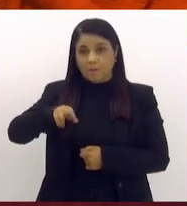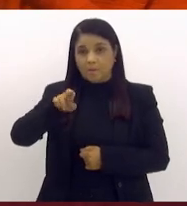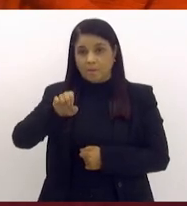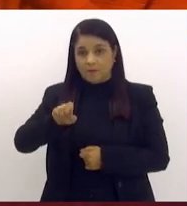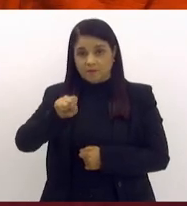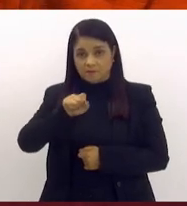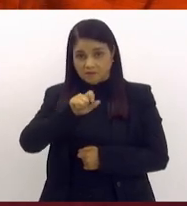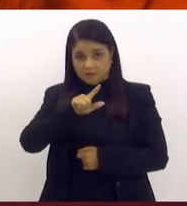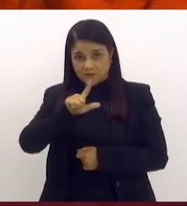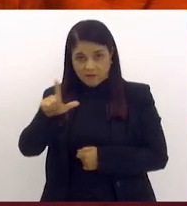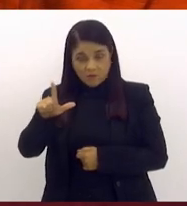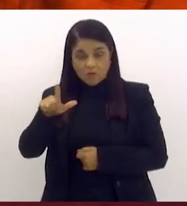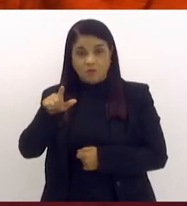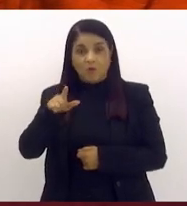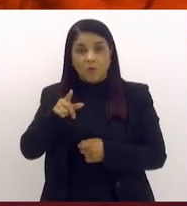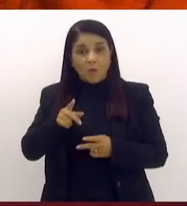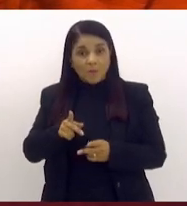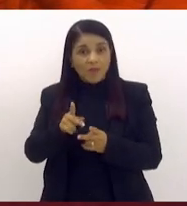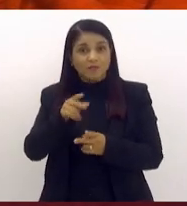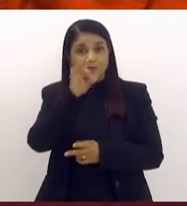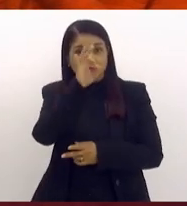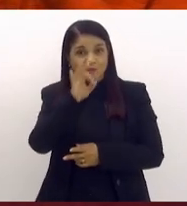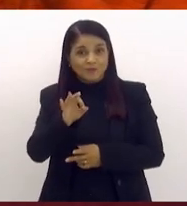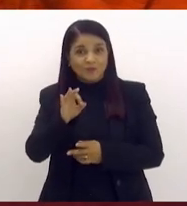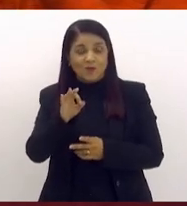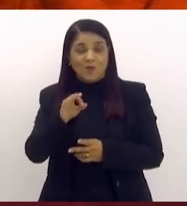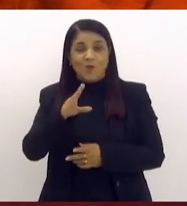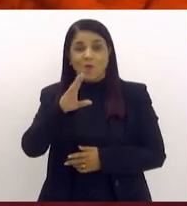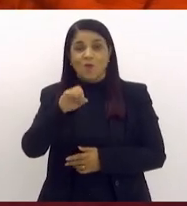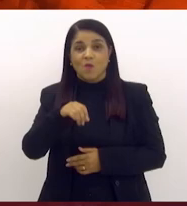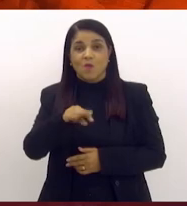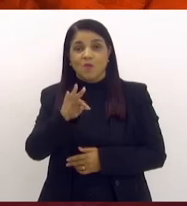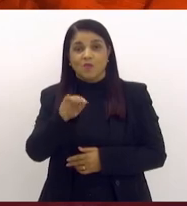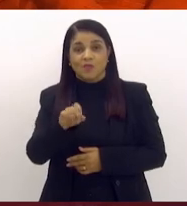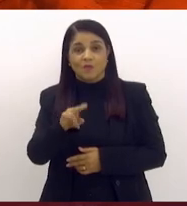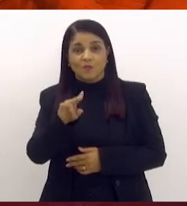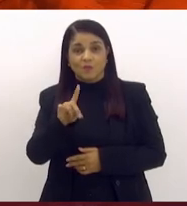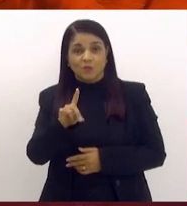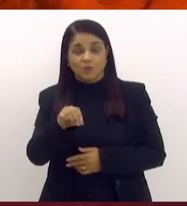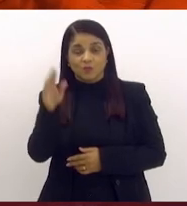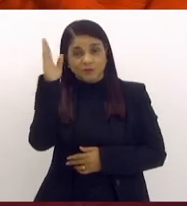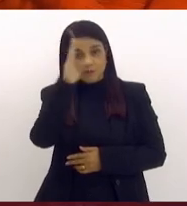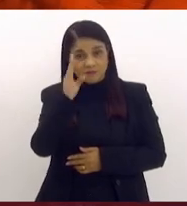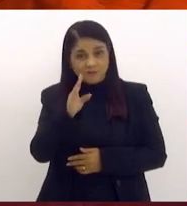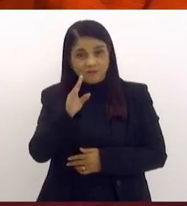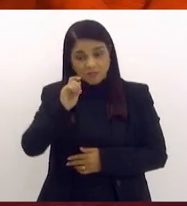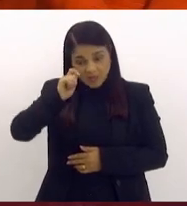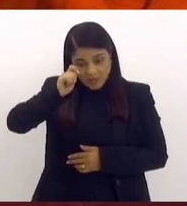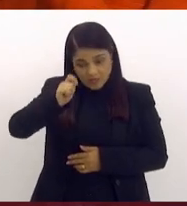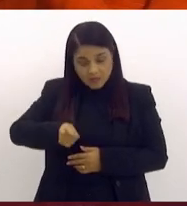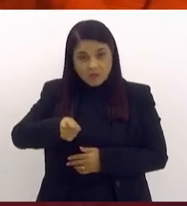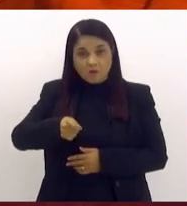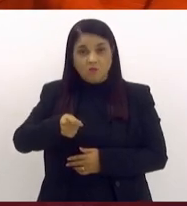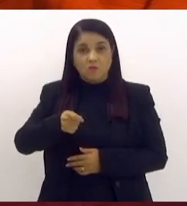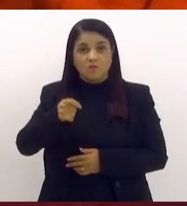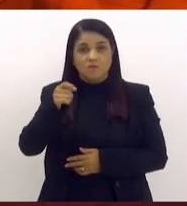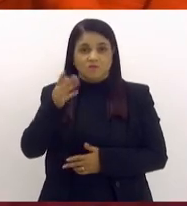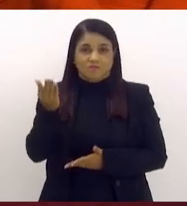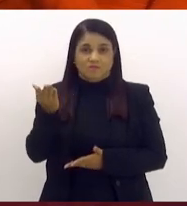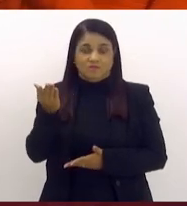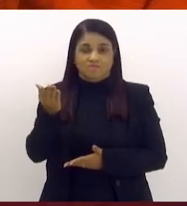mantendo o mesmo percentual de conteúdo nacional para os leilões que seram feitos no pral brasileiro isso é